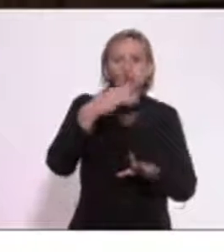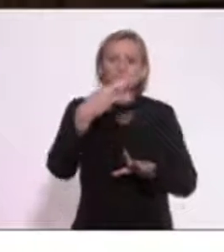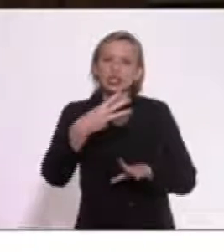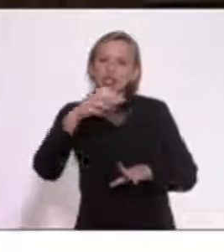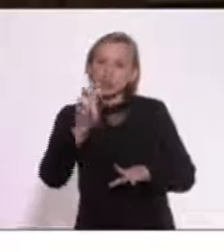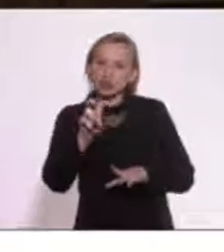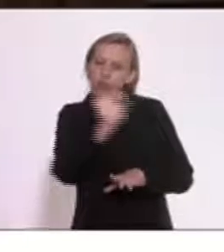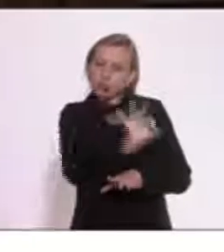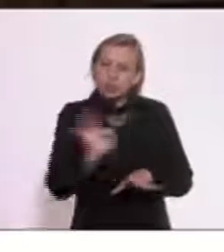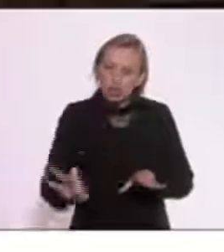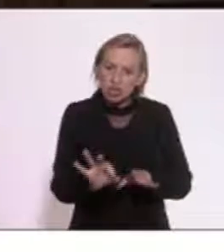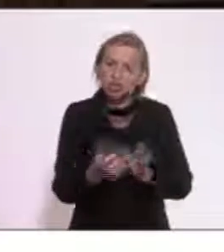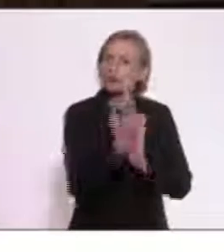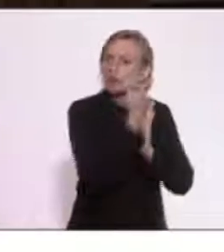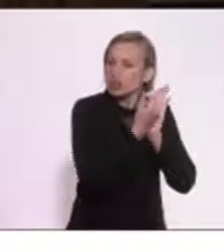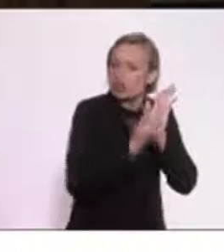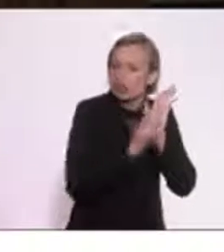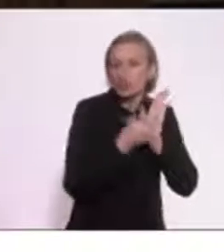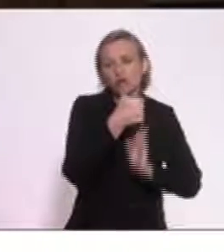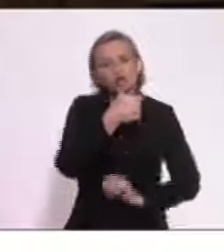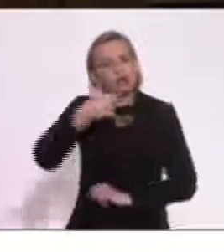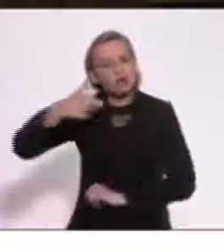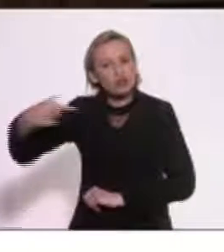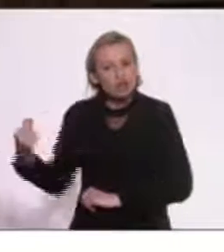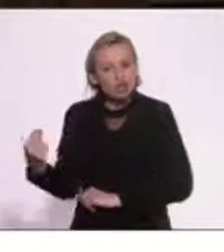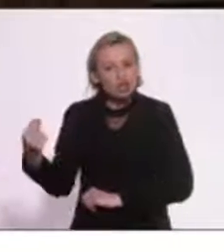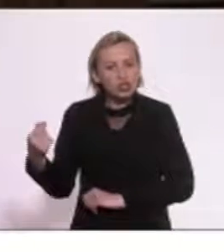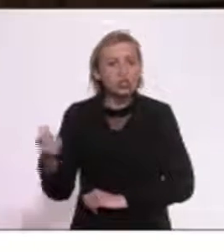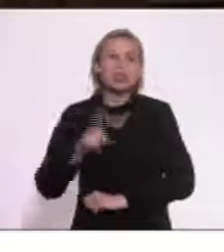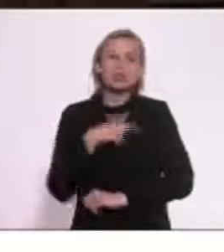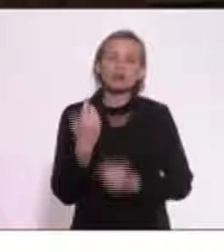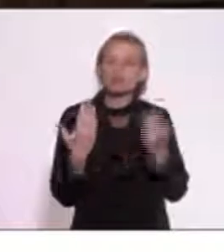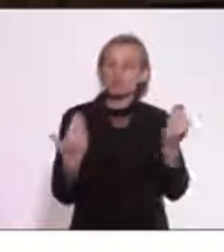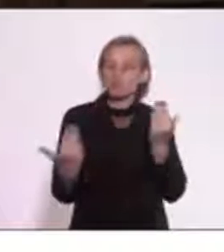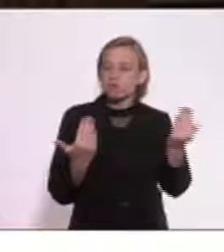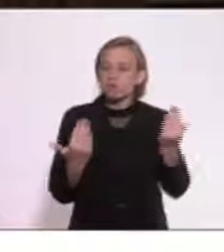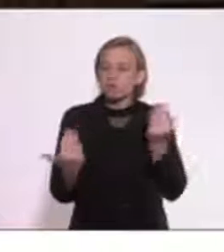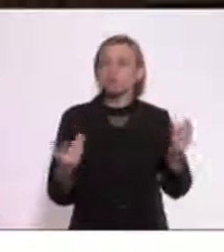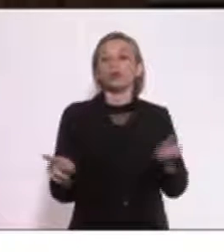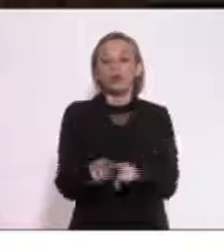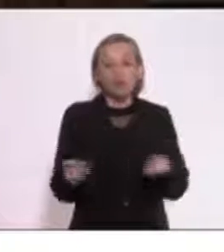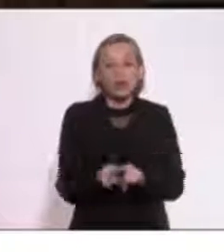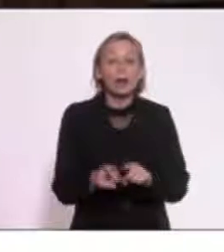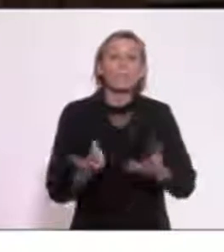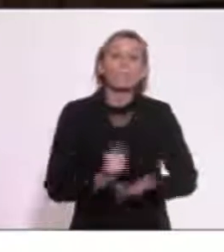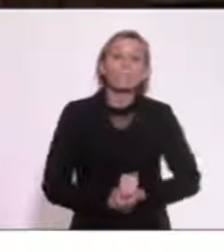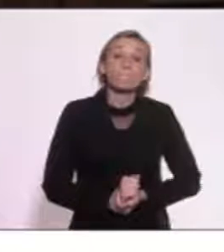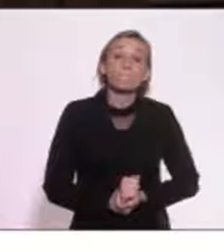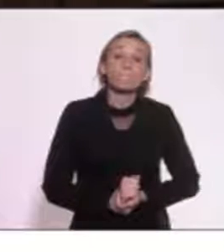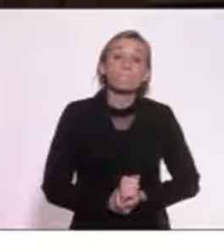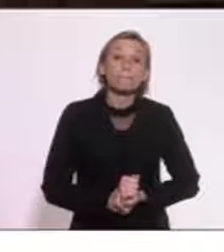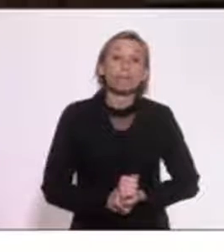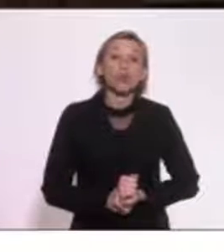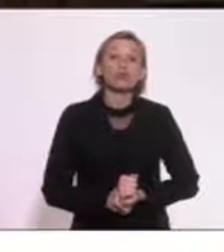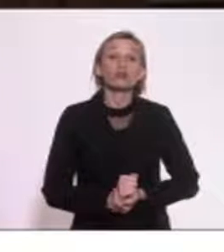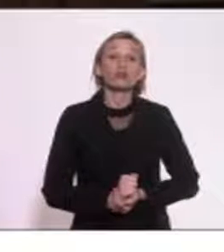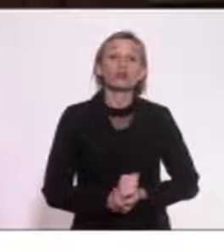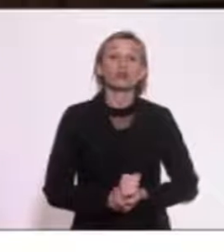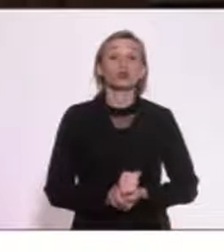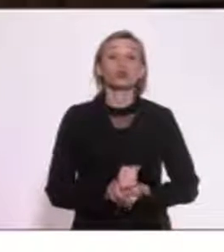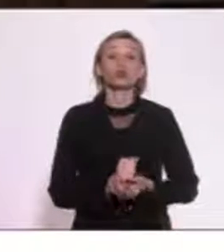8,35% do orçamento de 2020 e que, se nós compararmos também com os dados